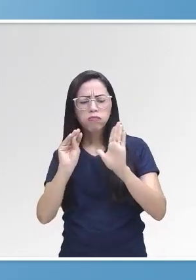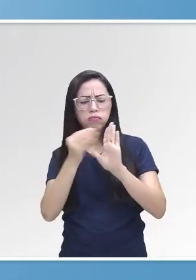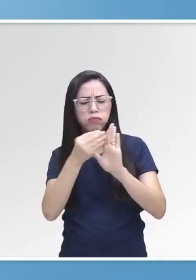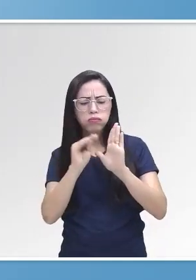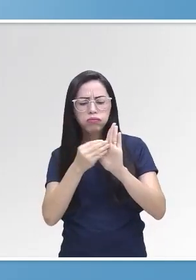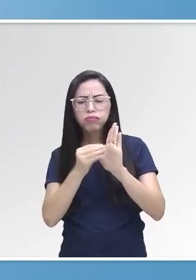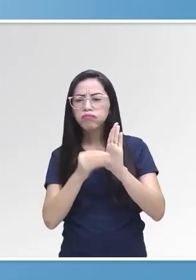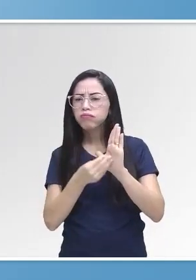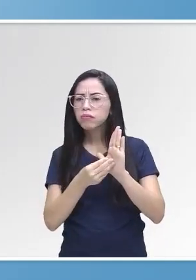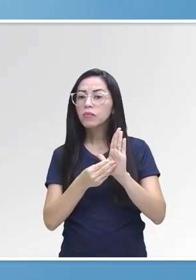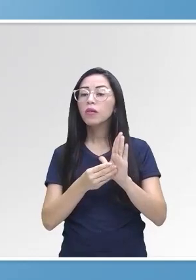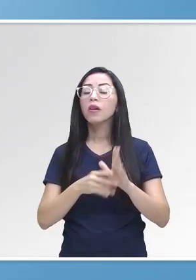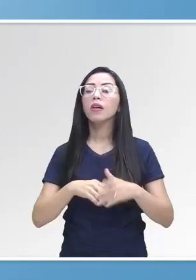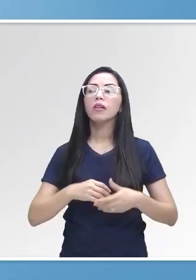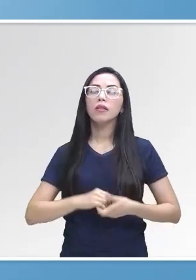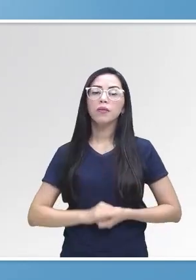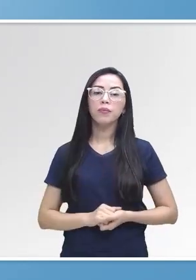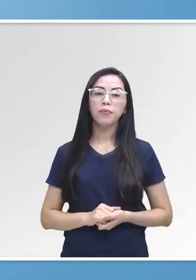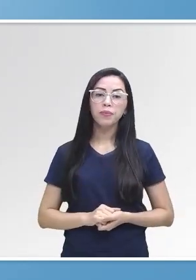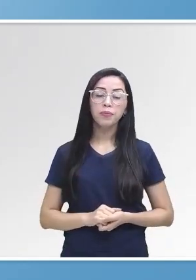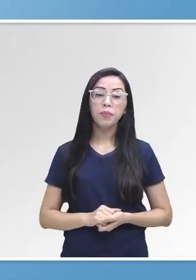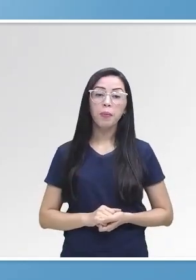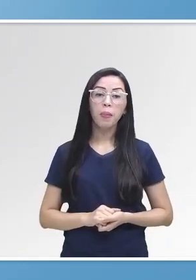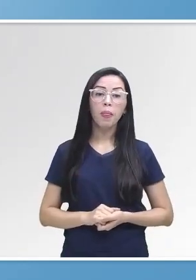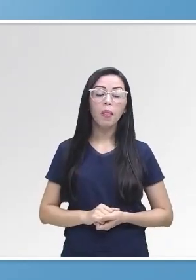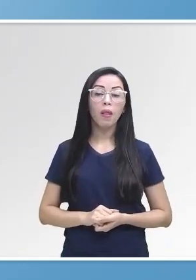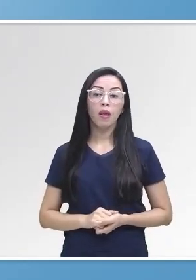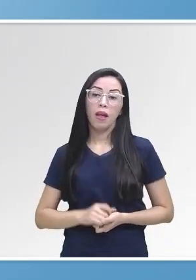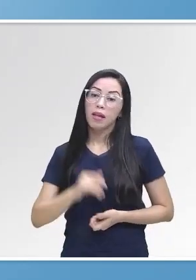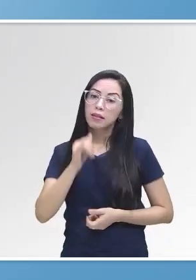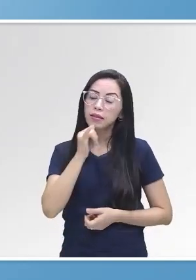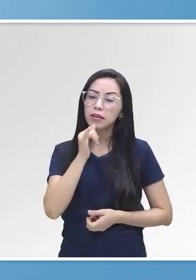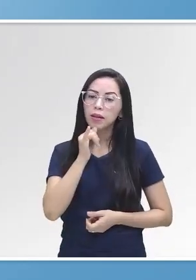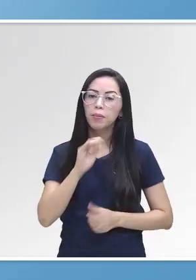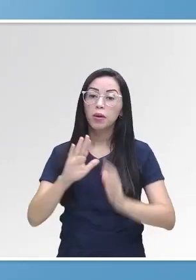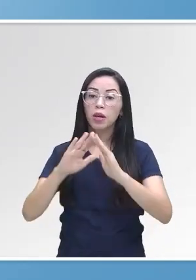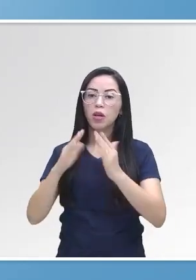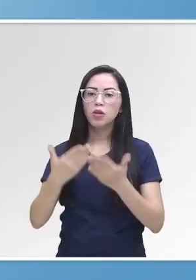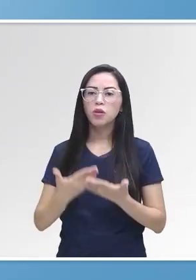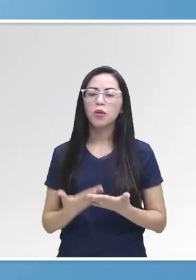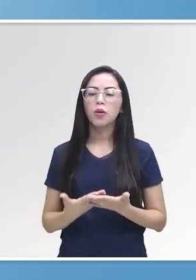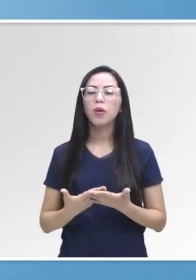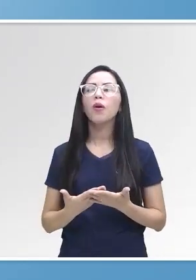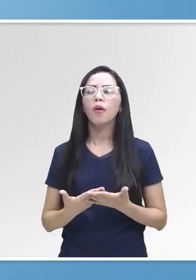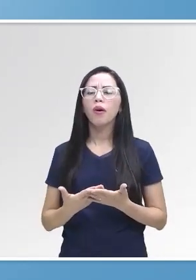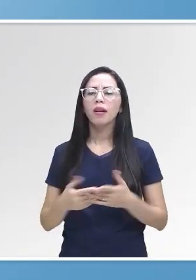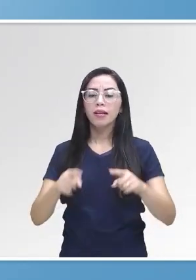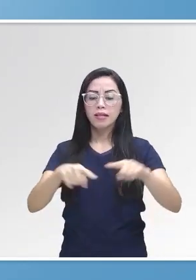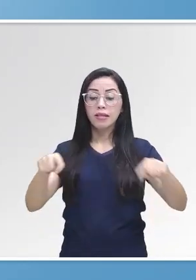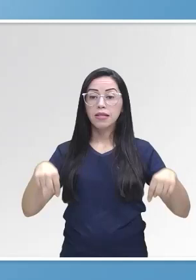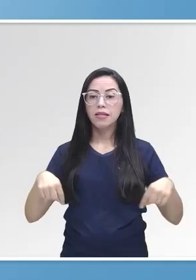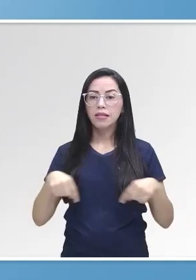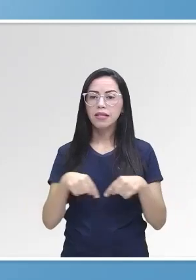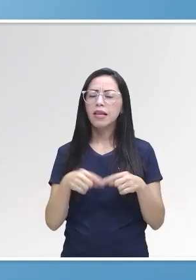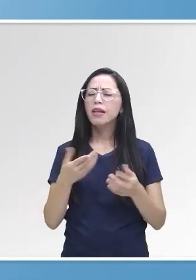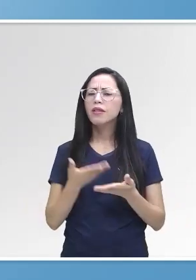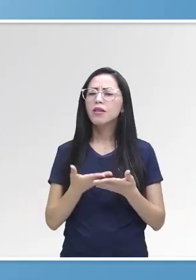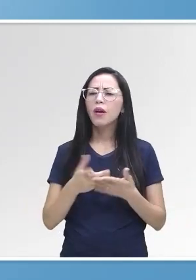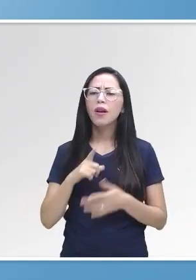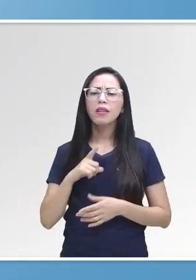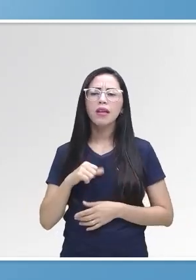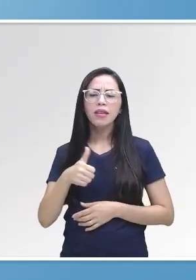estudamos também sobre isso por exemplo se lá na escola tem na nossa sala de aula tem 10